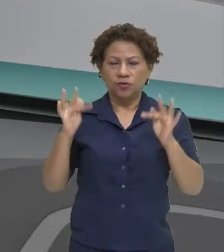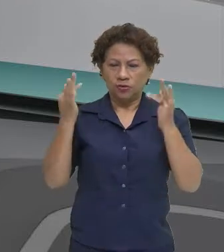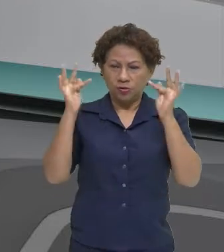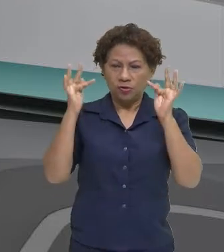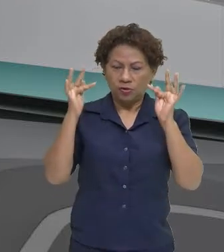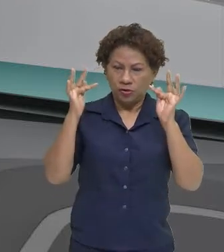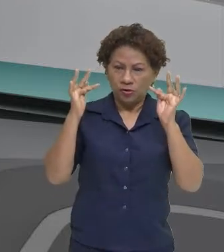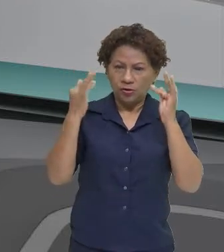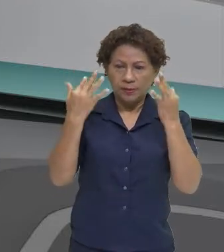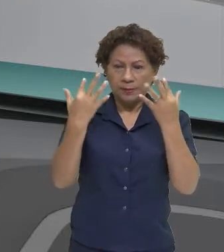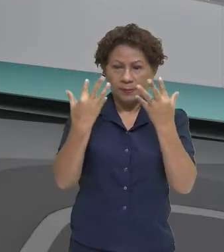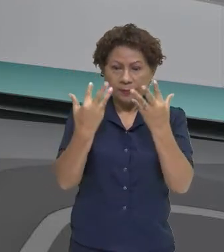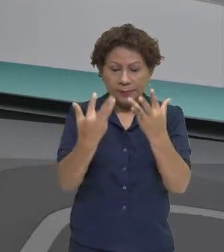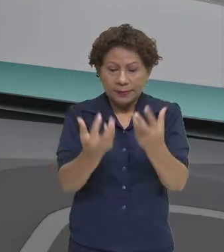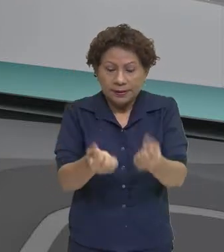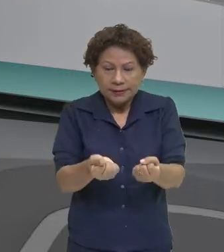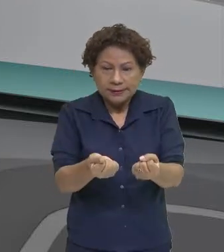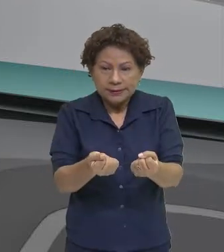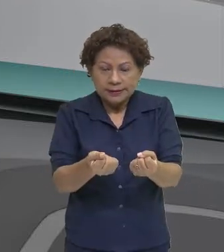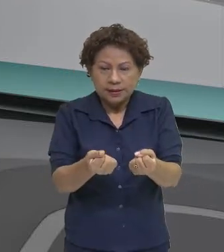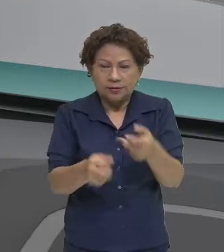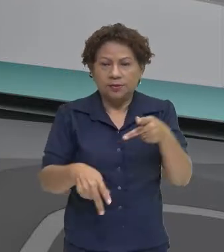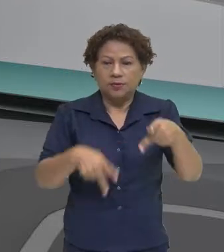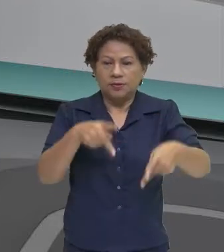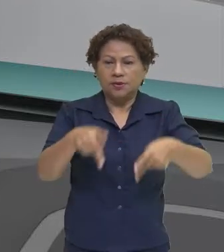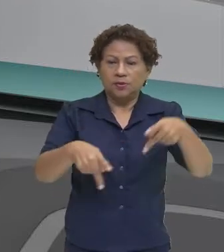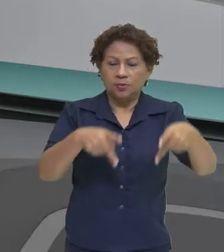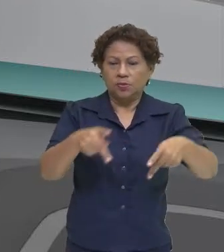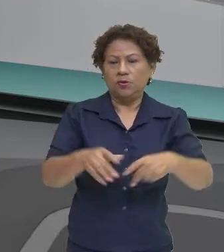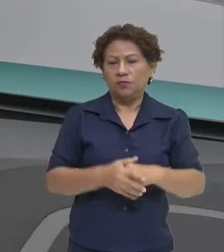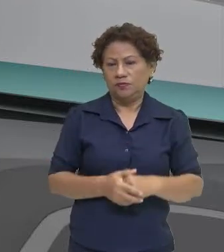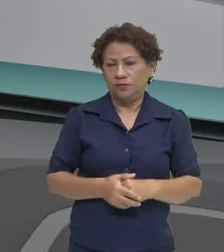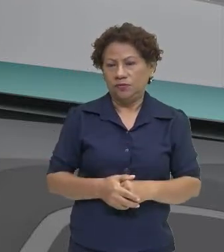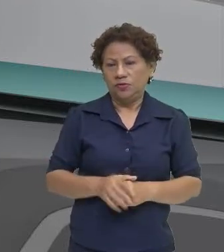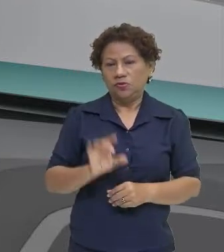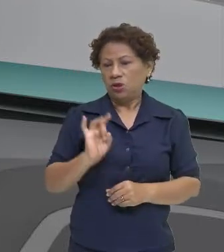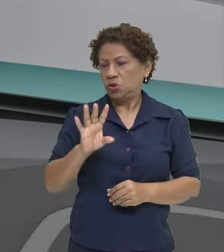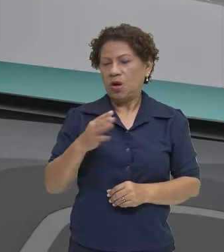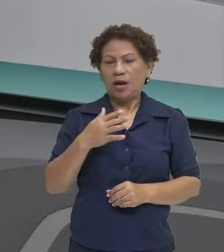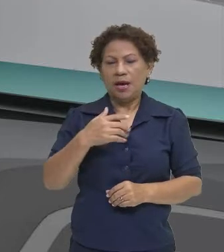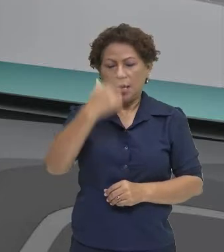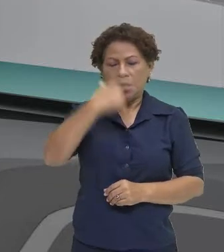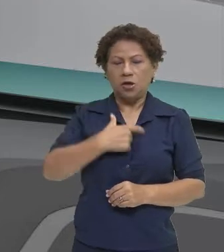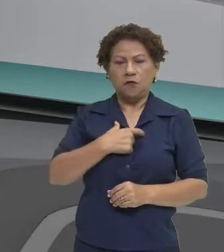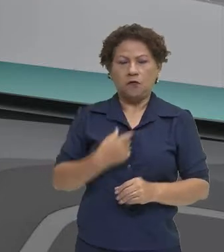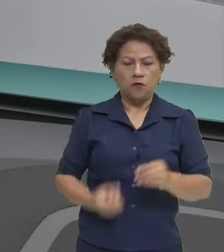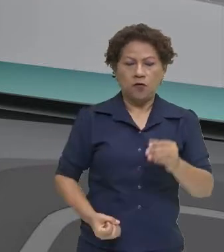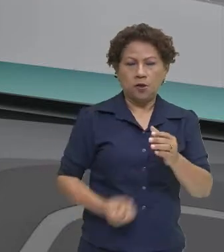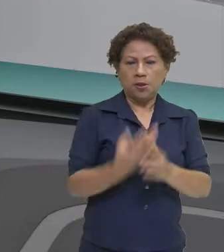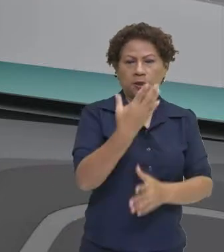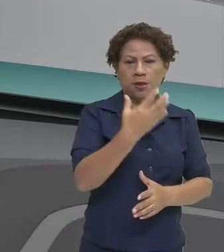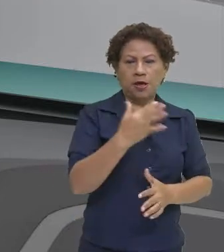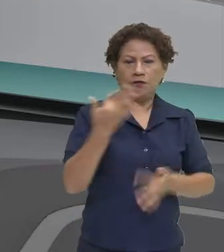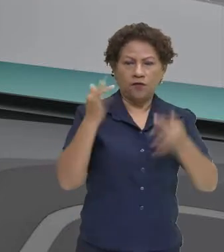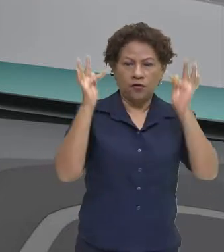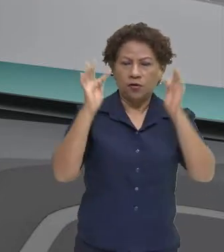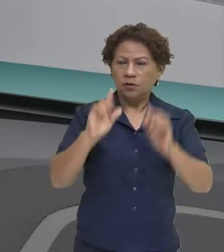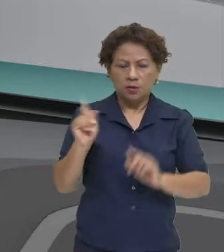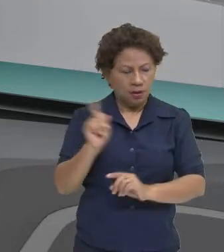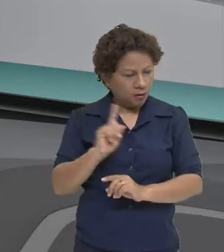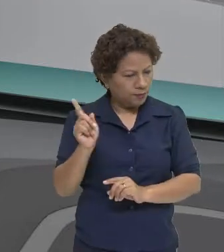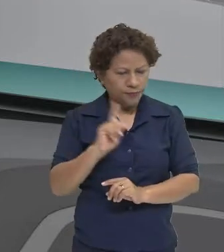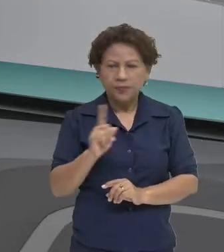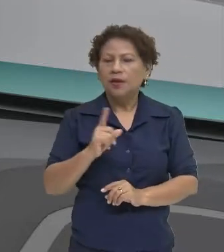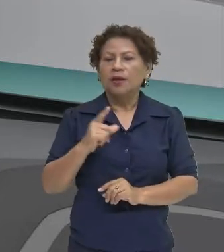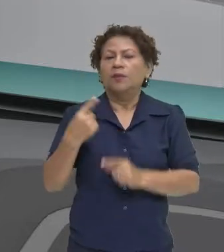tá? Pela população, pelo povo. Não é só eu vou criar algo, pronto, é folclore. Não, ele tem uma tradição, ele